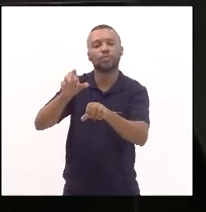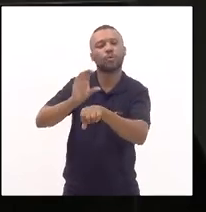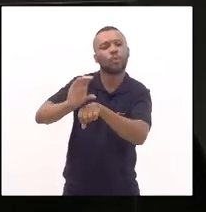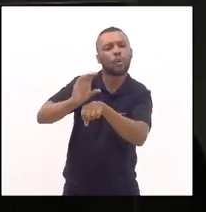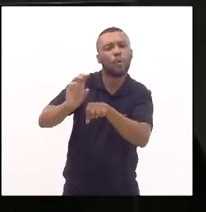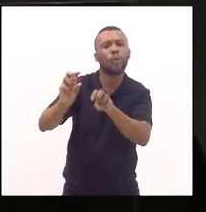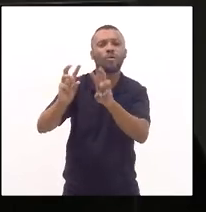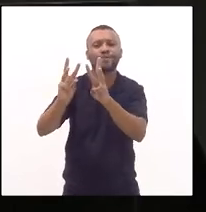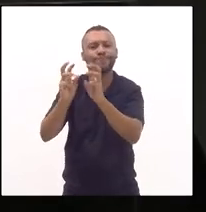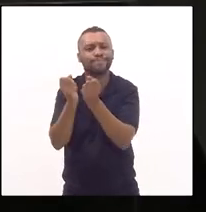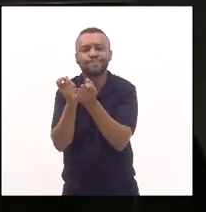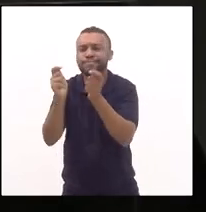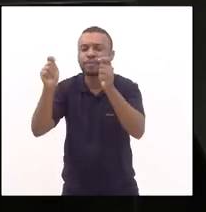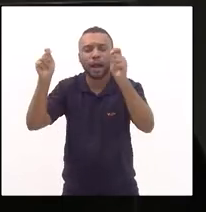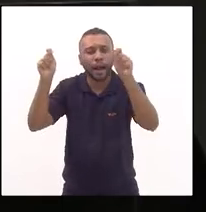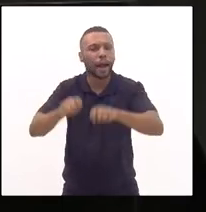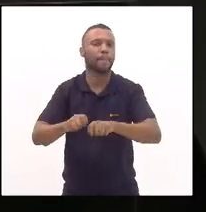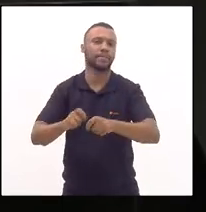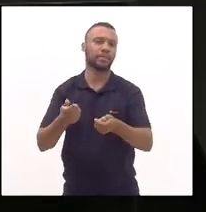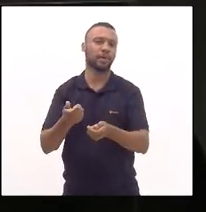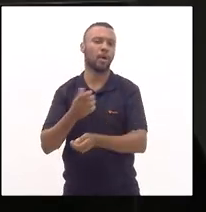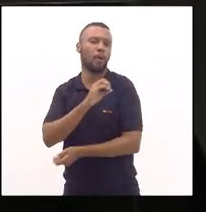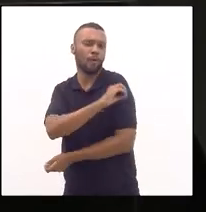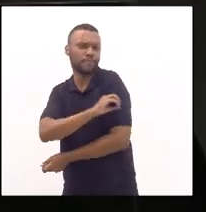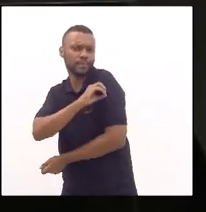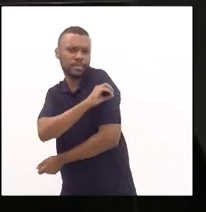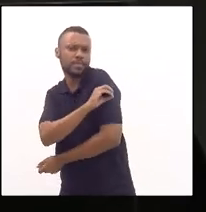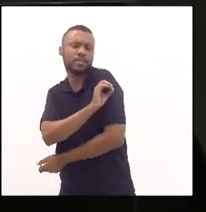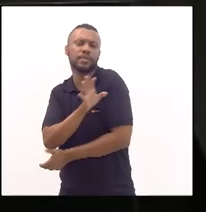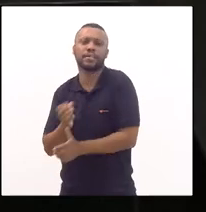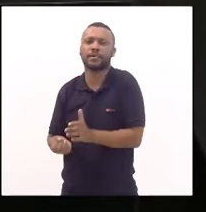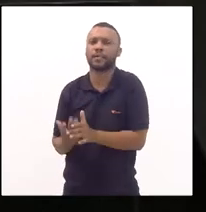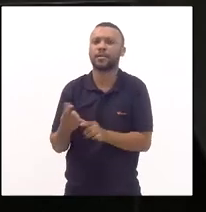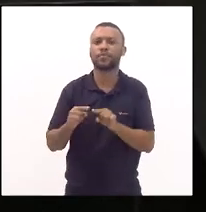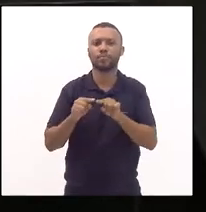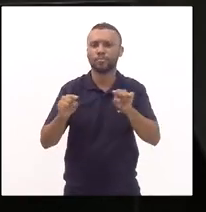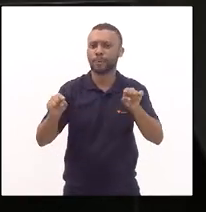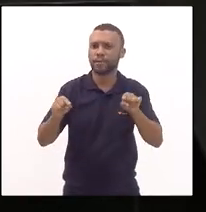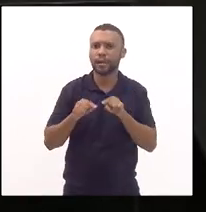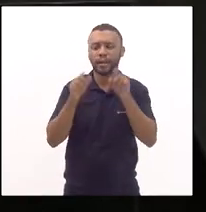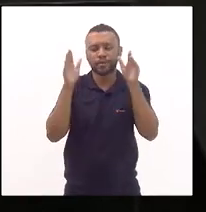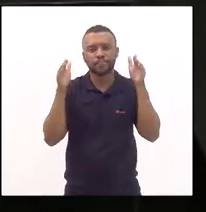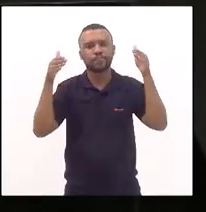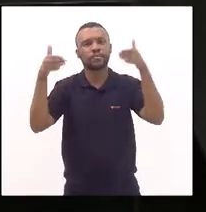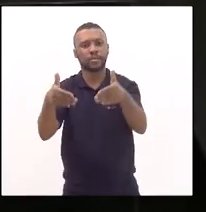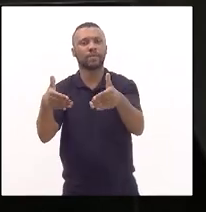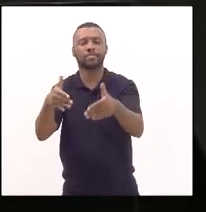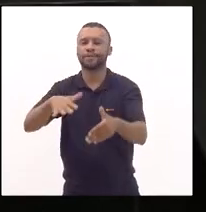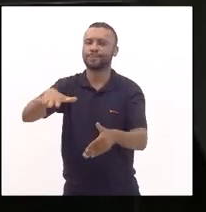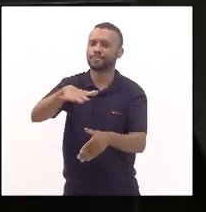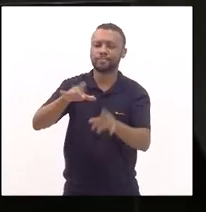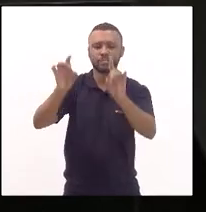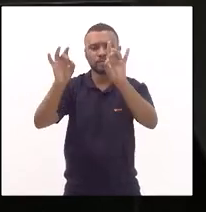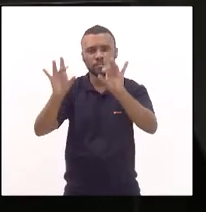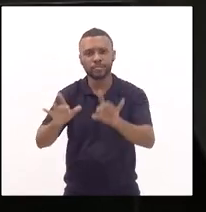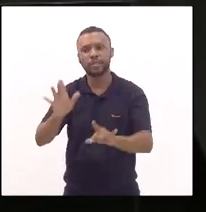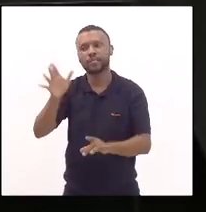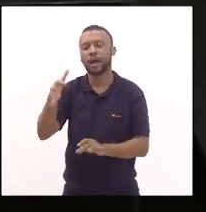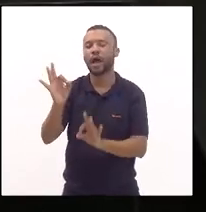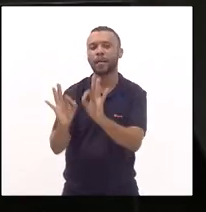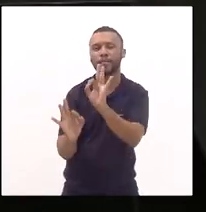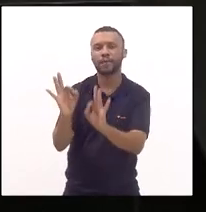de cursos de capacitação, da criação de uma sala específica e já